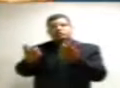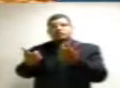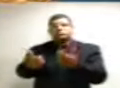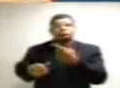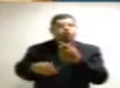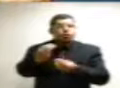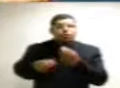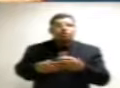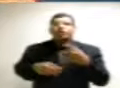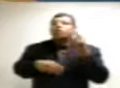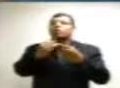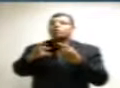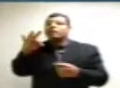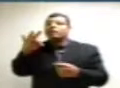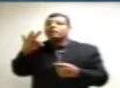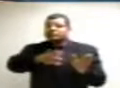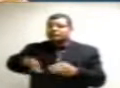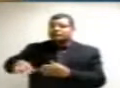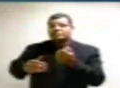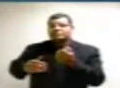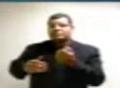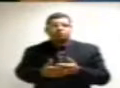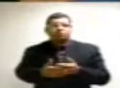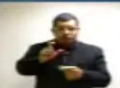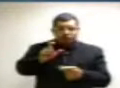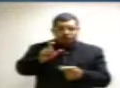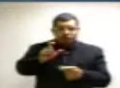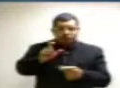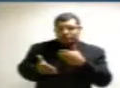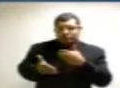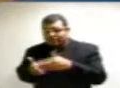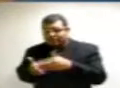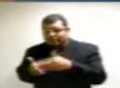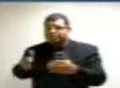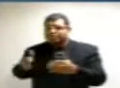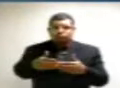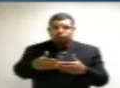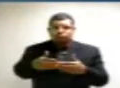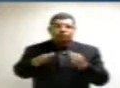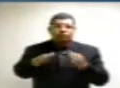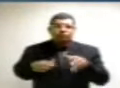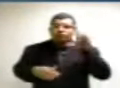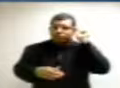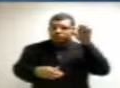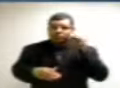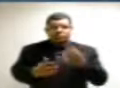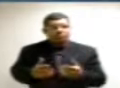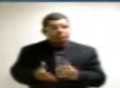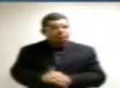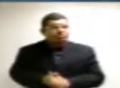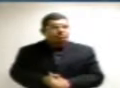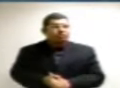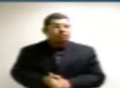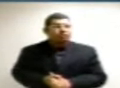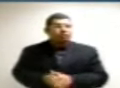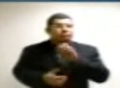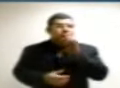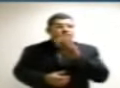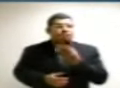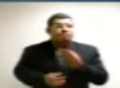desembargador Rafael Romano, que suspendeu pagamentos, determinou demissão de temporários e pediu auditoria. Já ouço Vossa Excelência, deputado Luiz